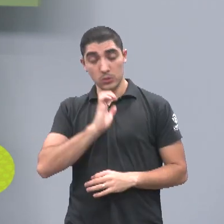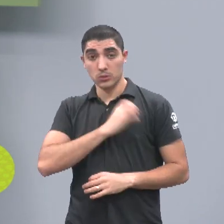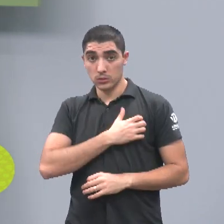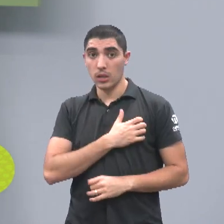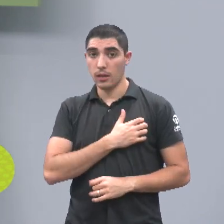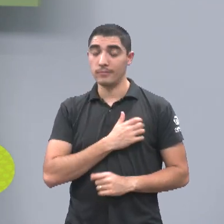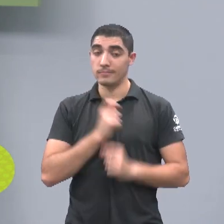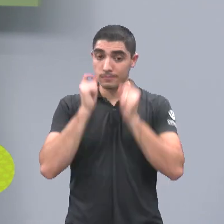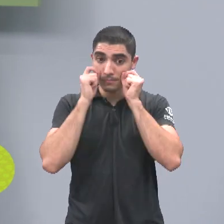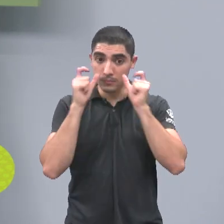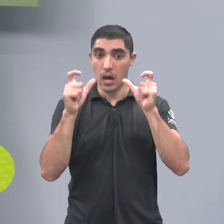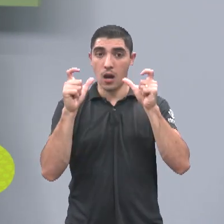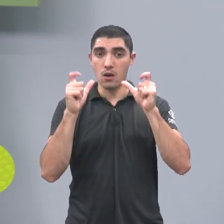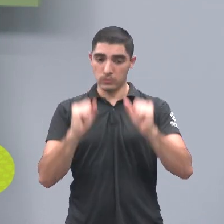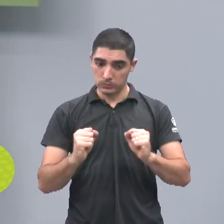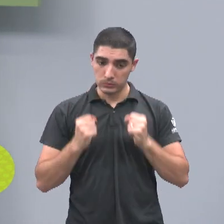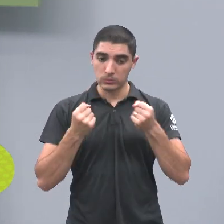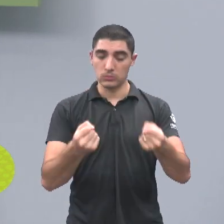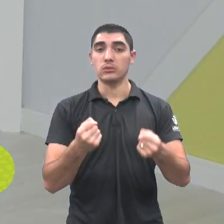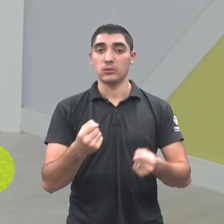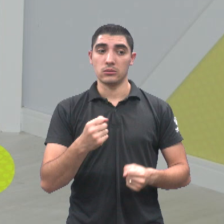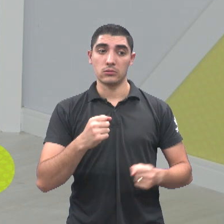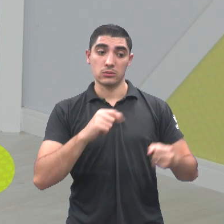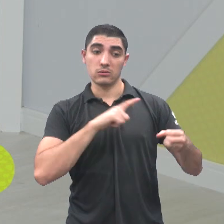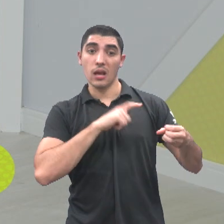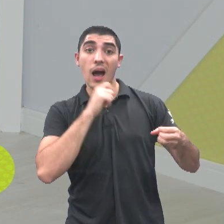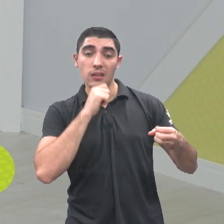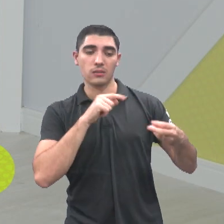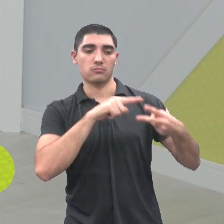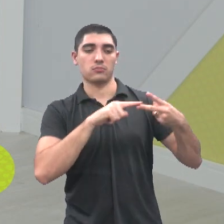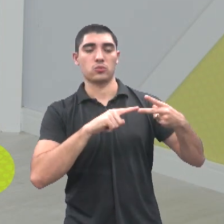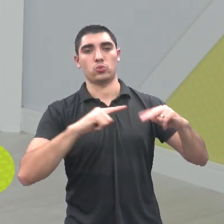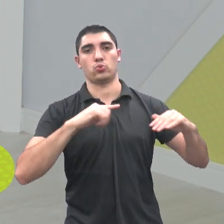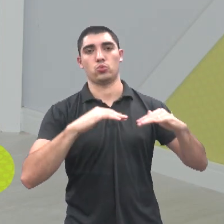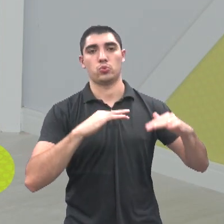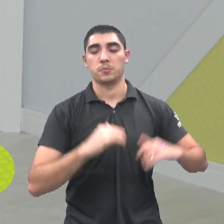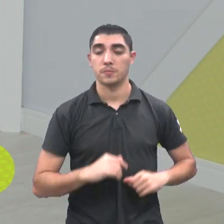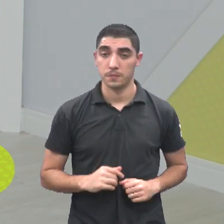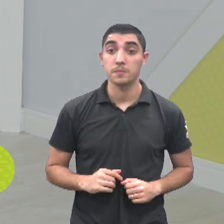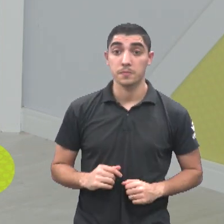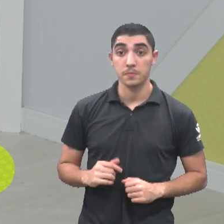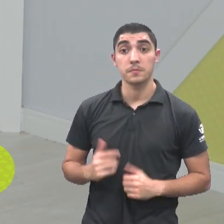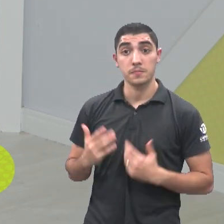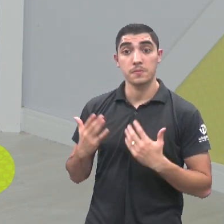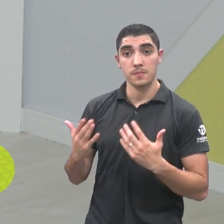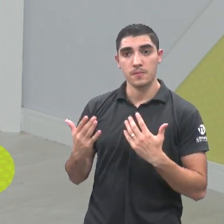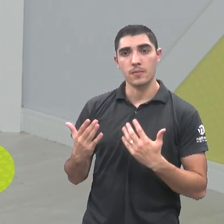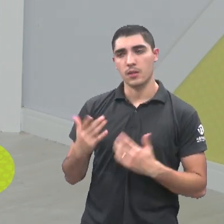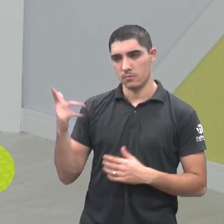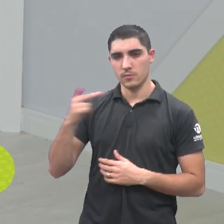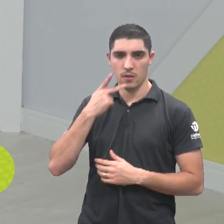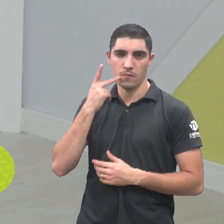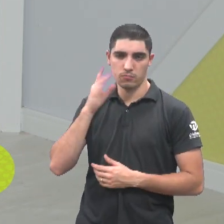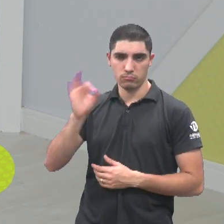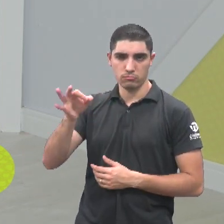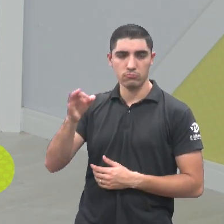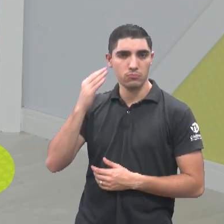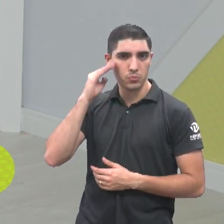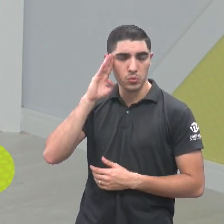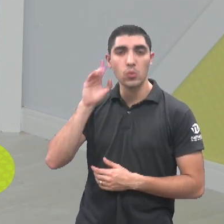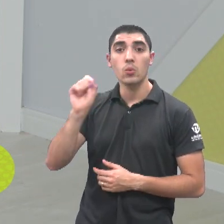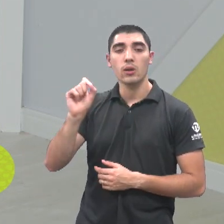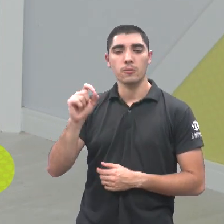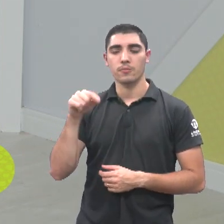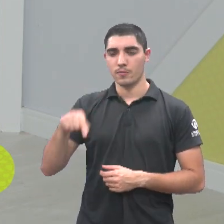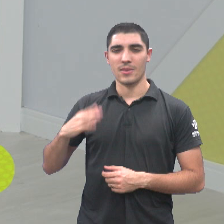atento, principalmente nesses 2 próximos jogos. Agora, como a gente falou na matéria, você falou também, o gol da equipe do São